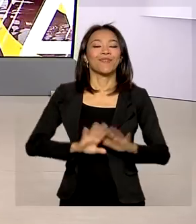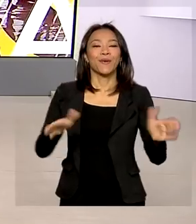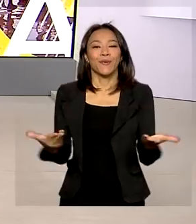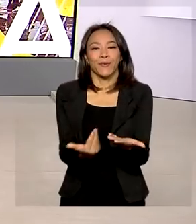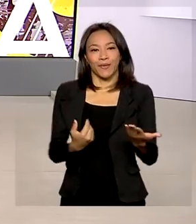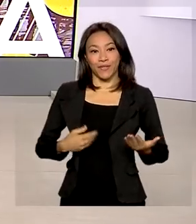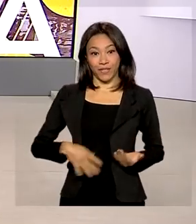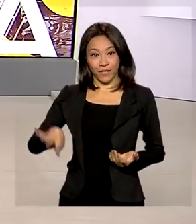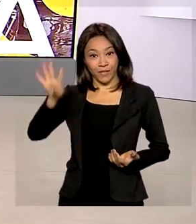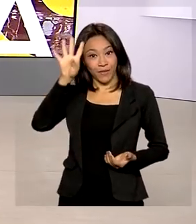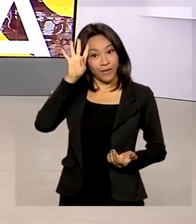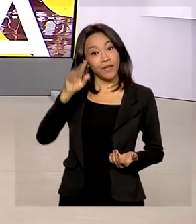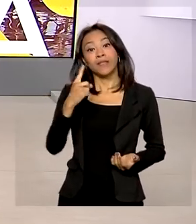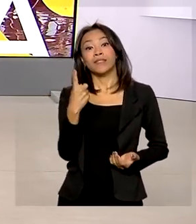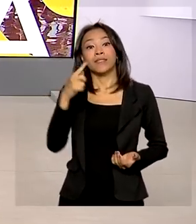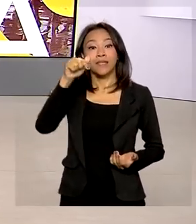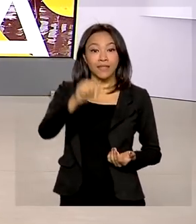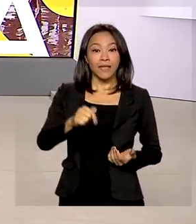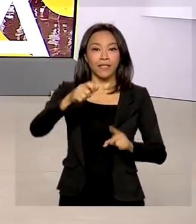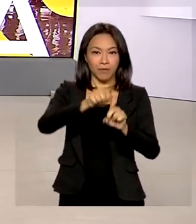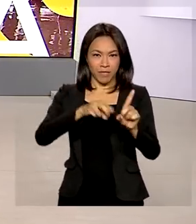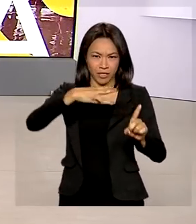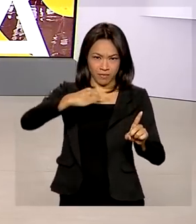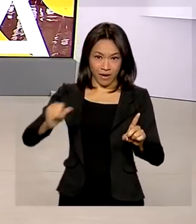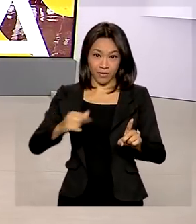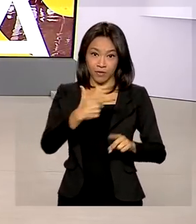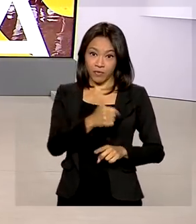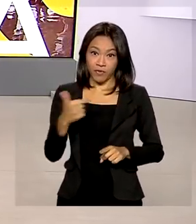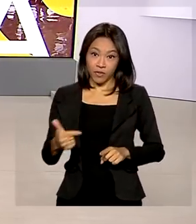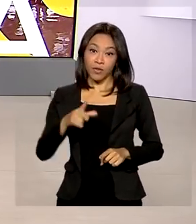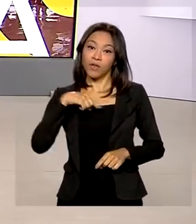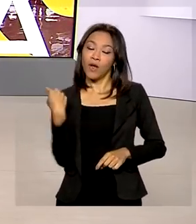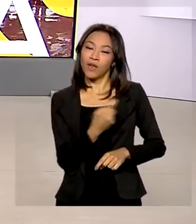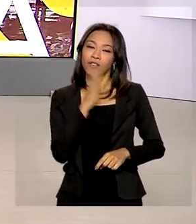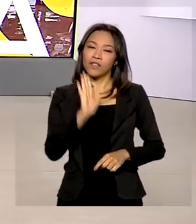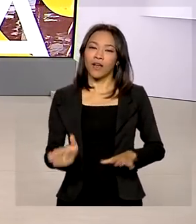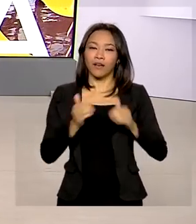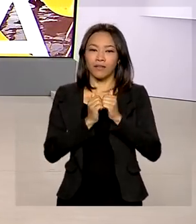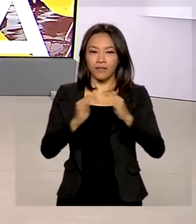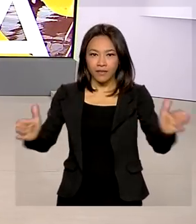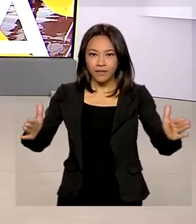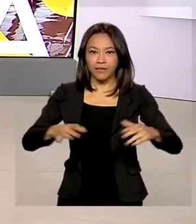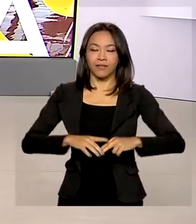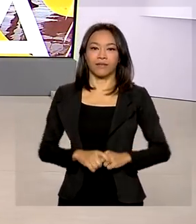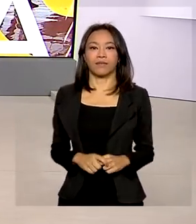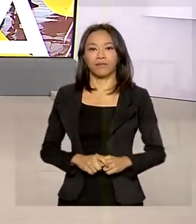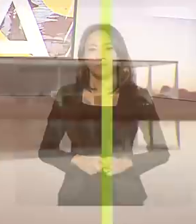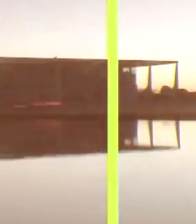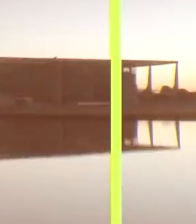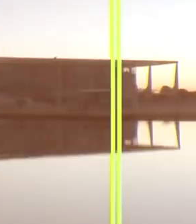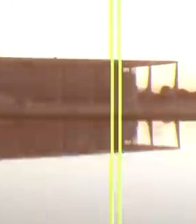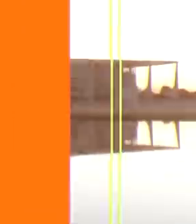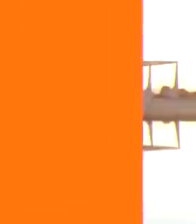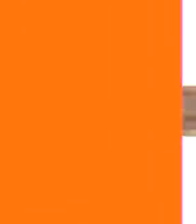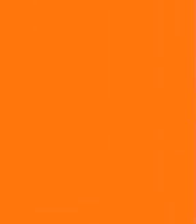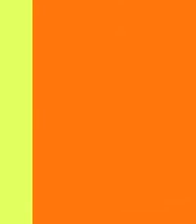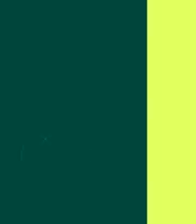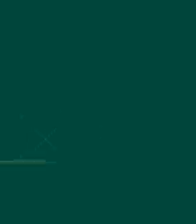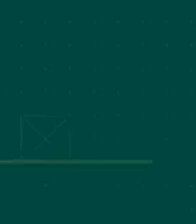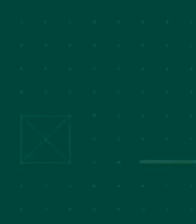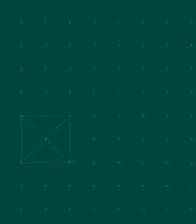Quarta-feira, 17 de março de 2022. O Brasil em Dia já está no ar.